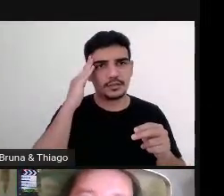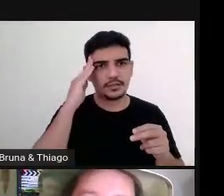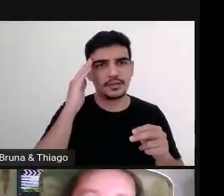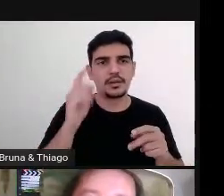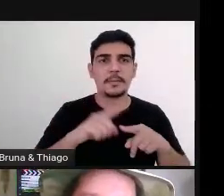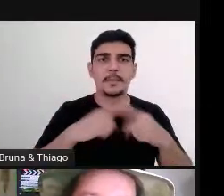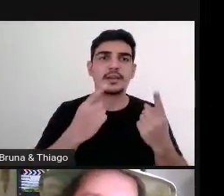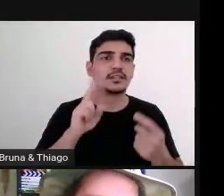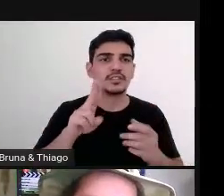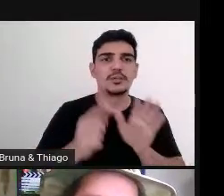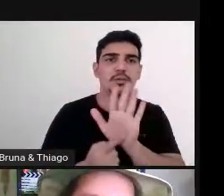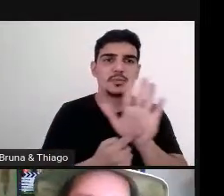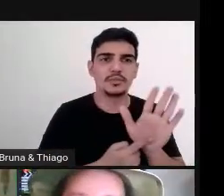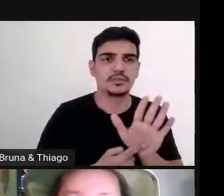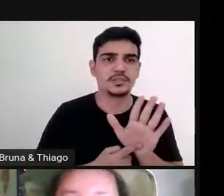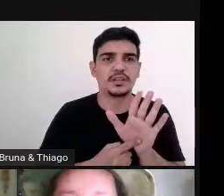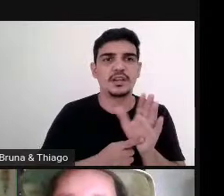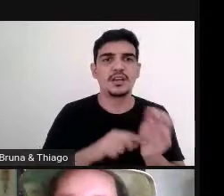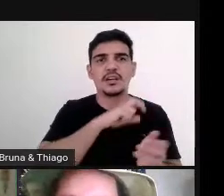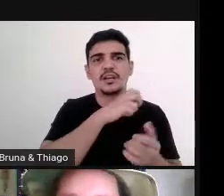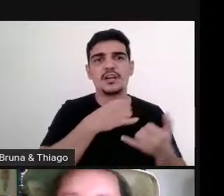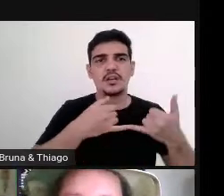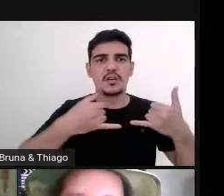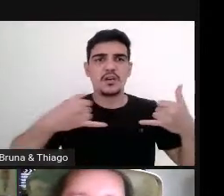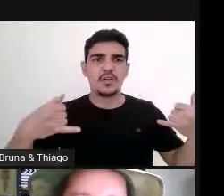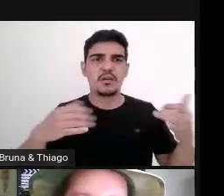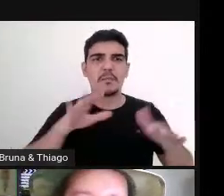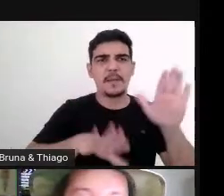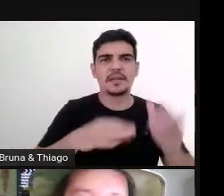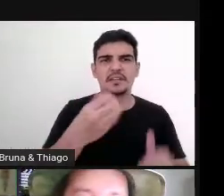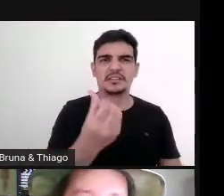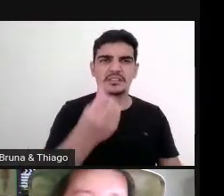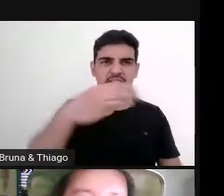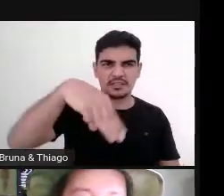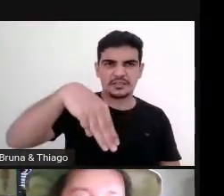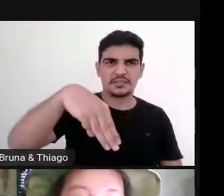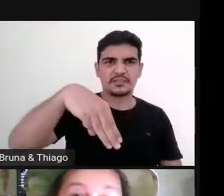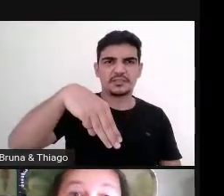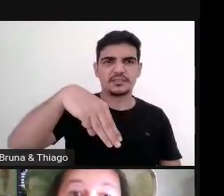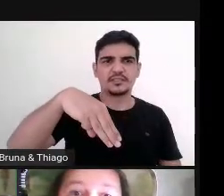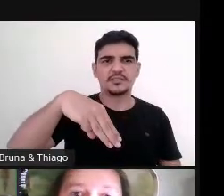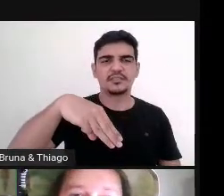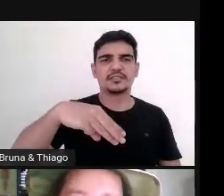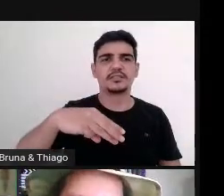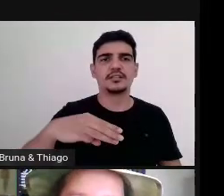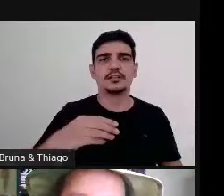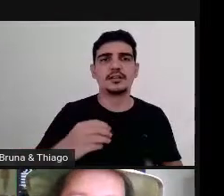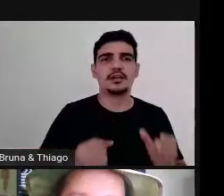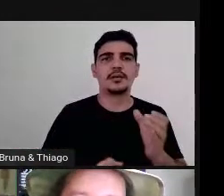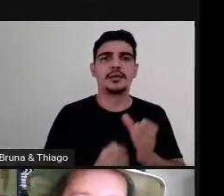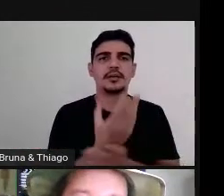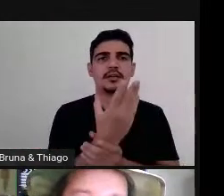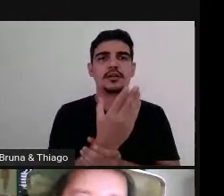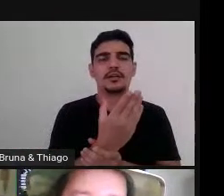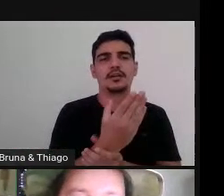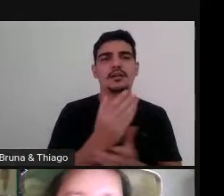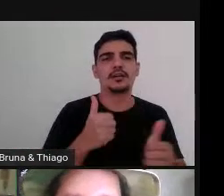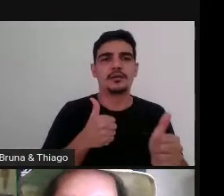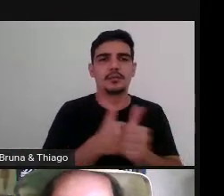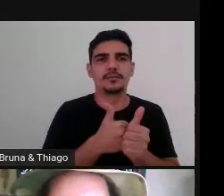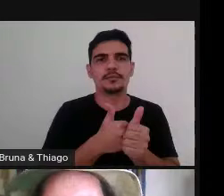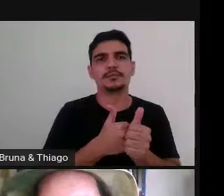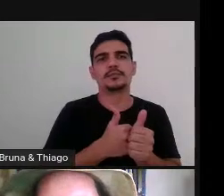muito grande, mais ou menos uns 5 metros, 6 metros, que apareceu próximo à residência aqui em Porto Velho, né? Então são bichos